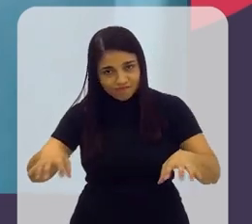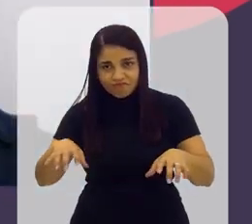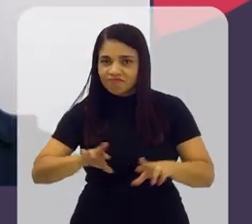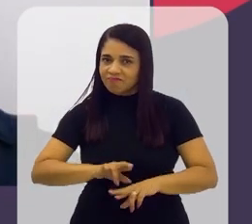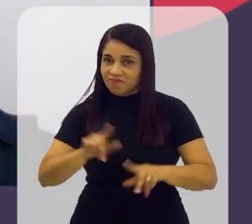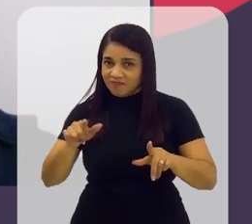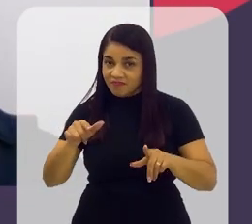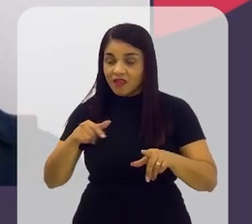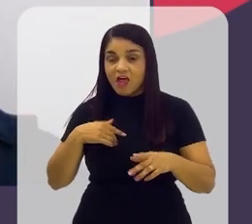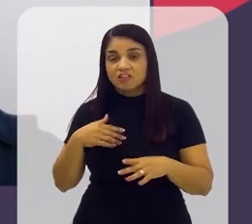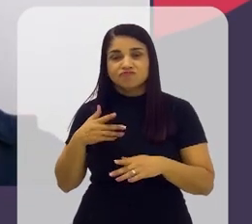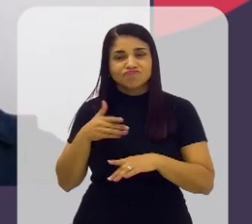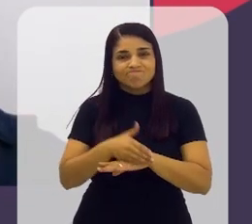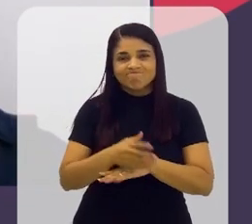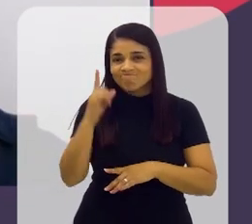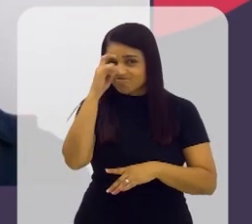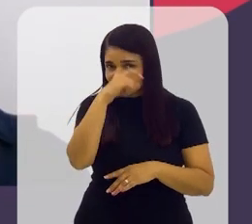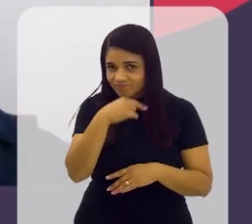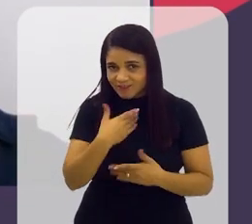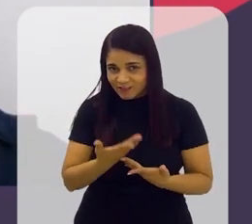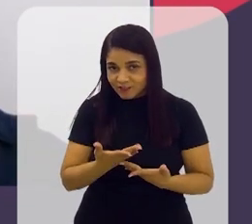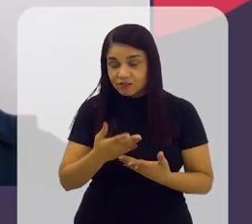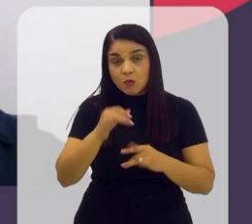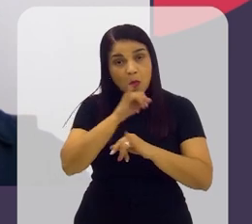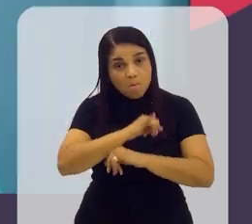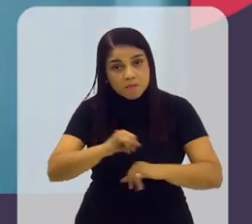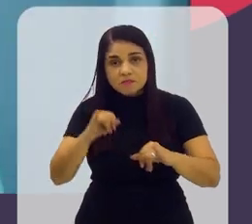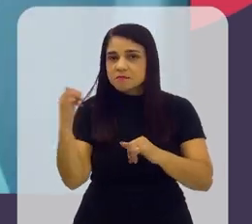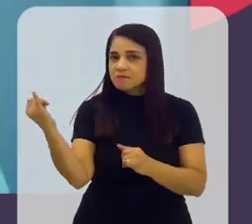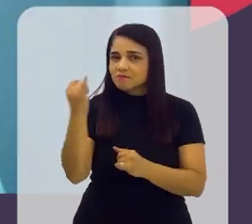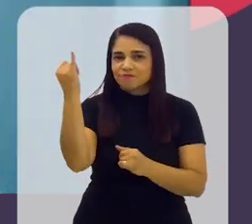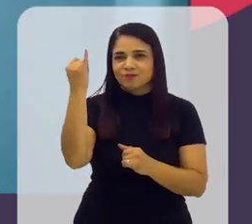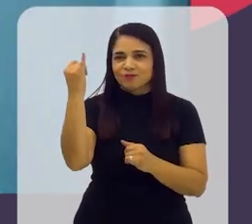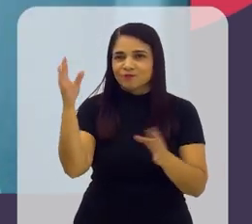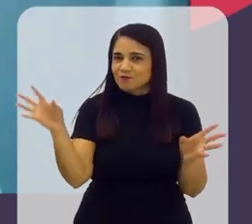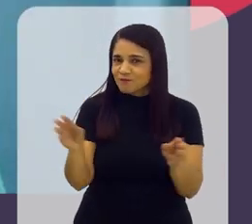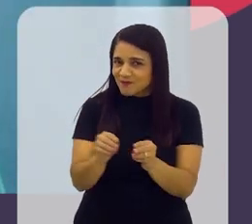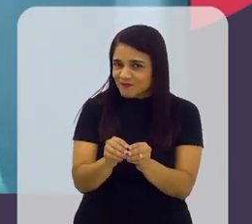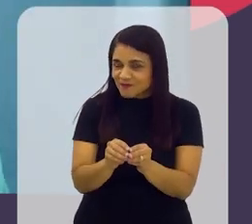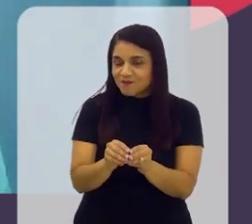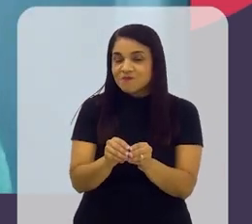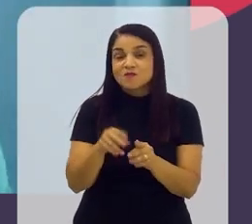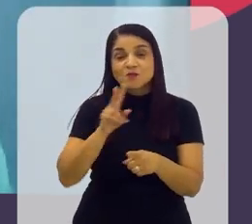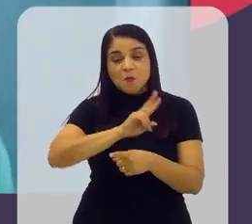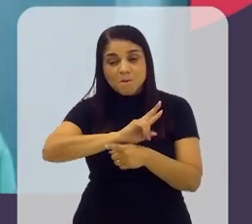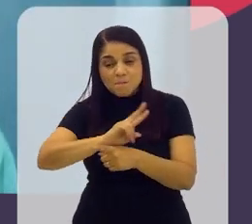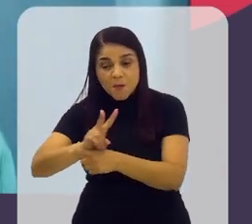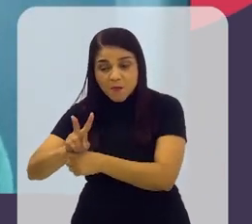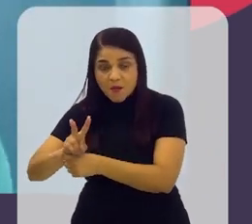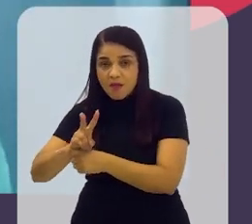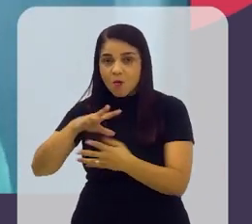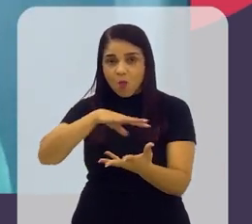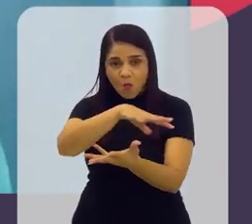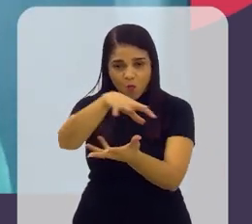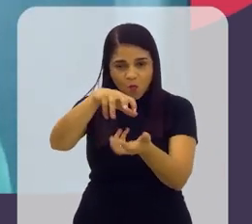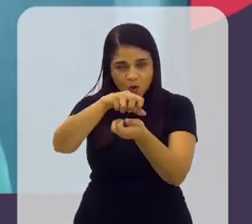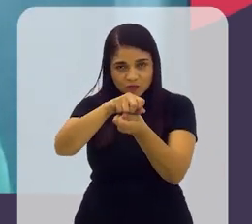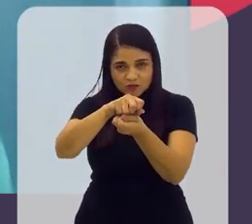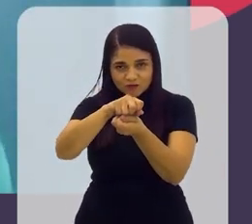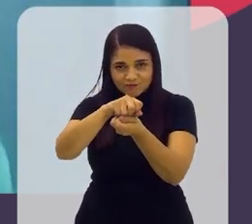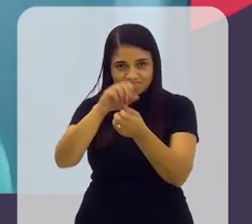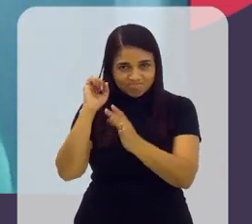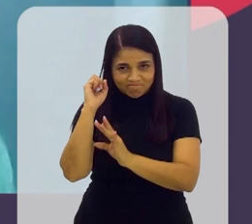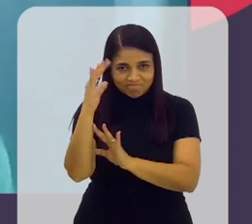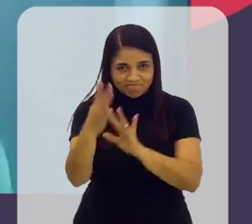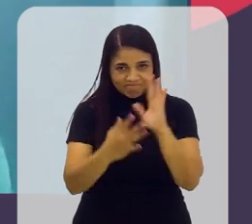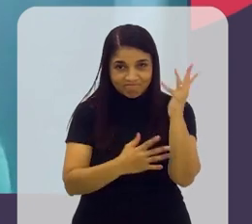teria dificuldade de entrar. Então, essa mensagem importante para a gente deixar terminando aqui é que, quando a gente preserva os ecossistemas,